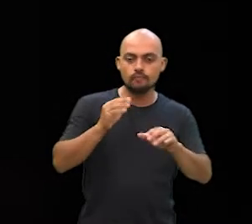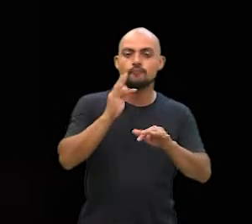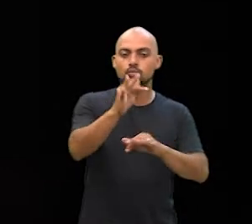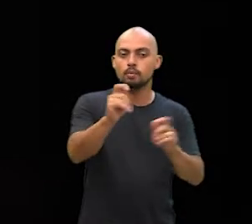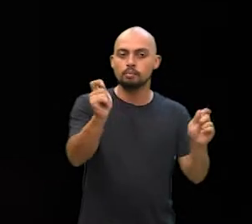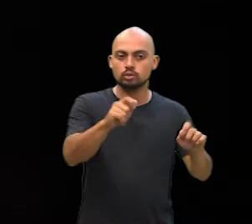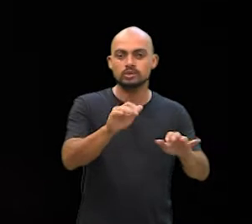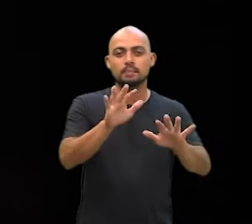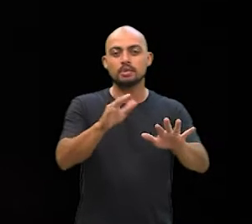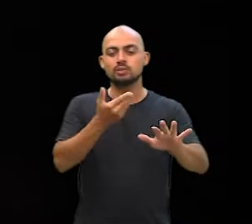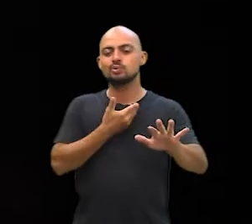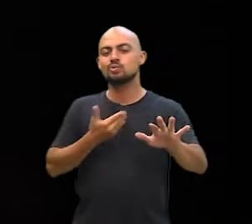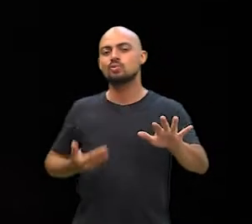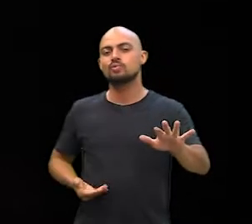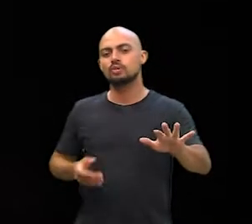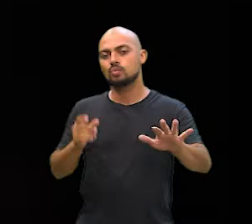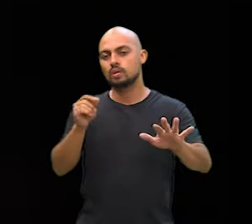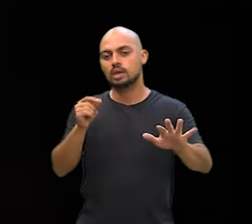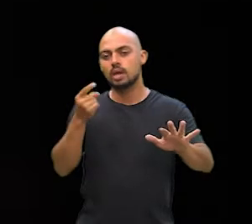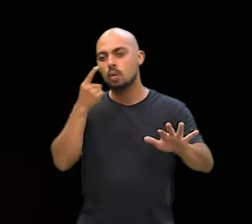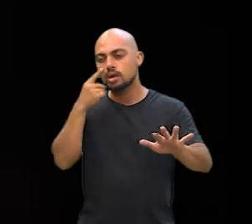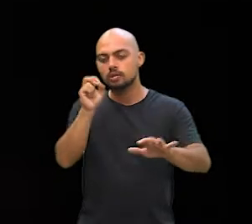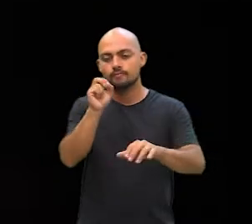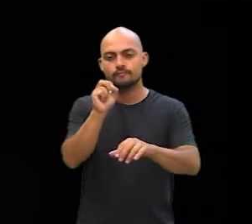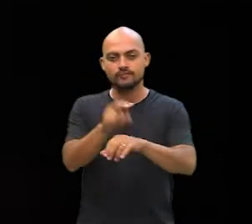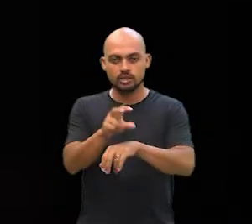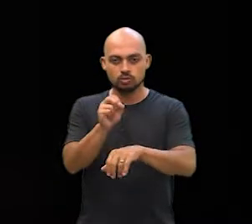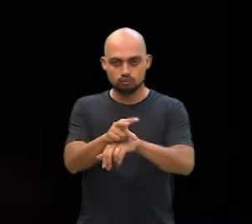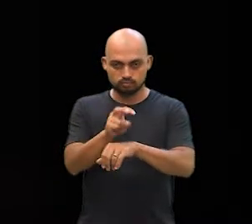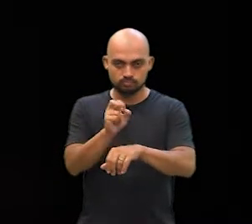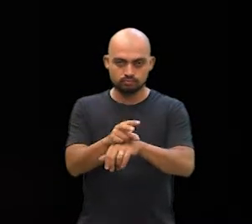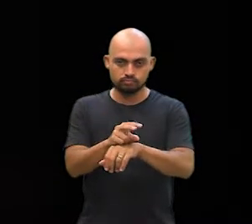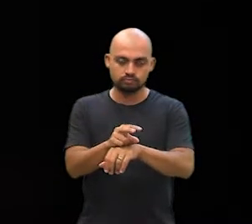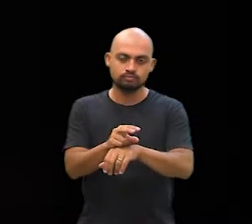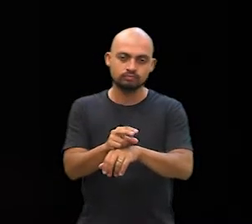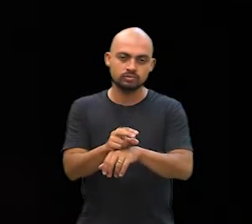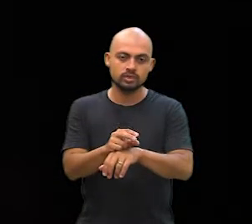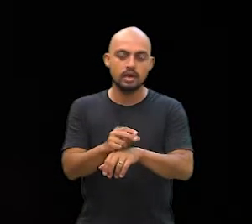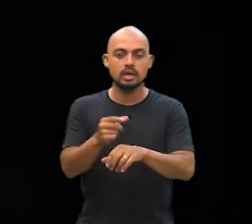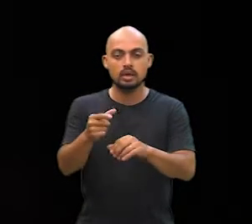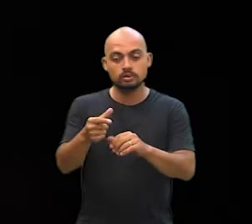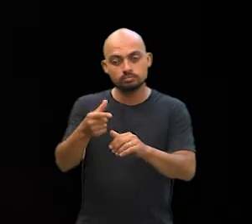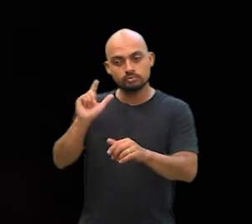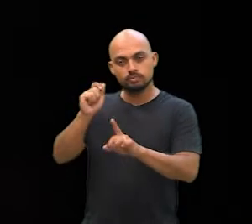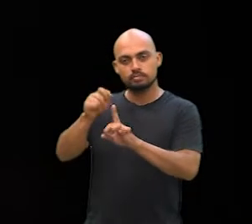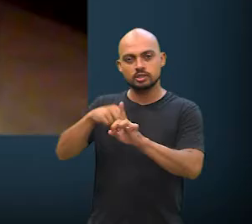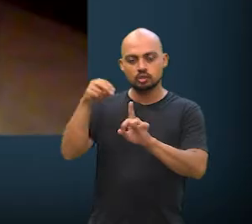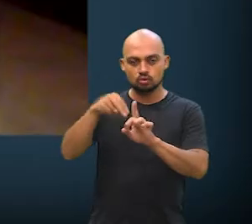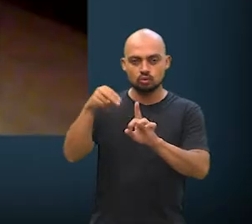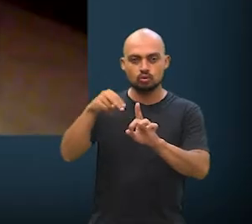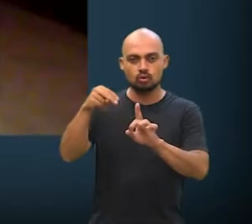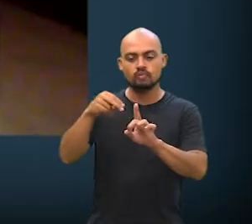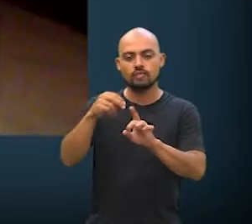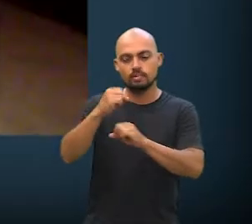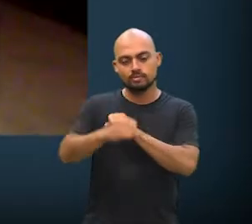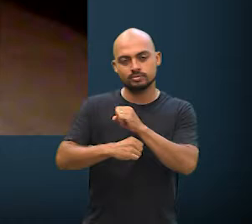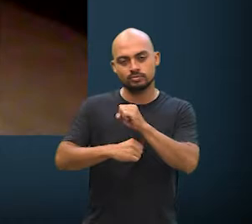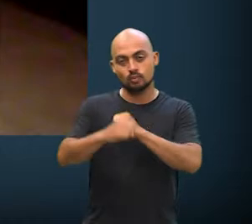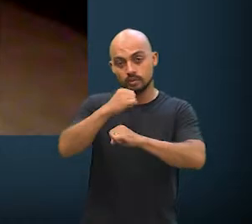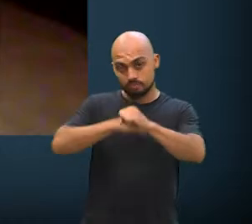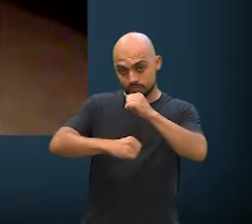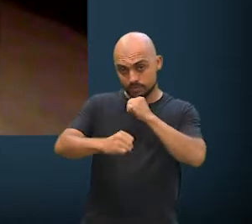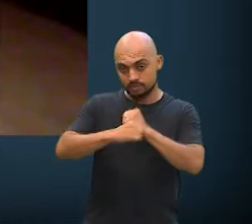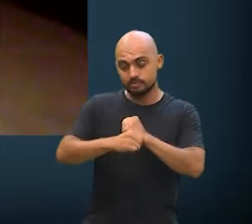estavam muito de olho num vírus que a gente começou a perceber isso desde novembro do ano passado, lá na China, enfim, tudo isso,